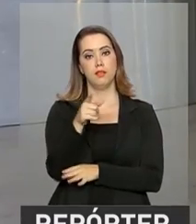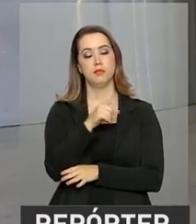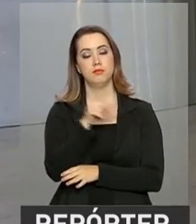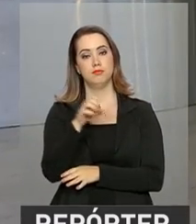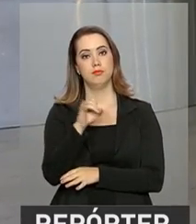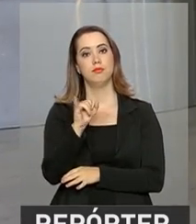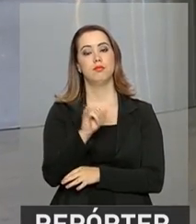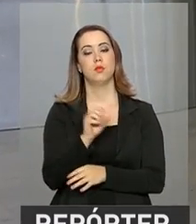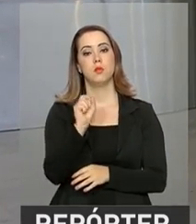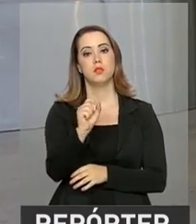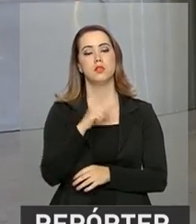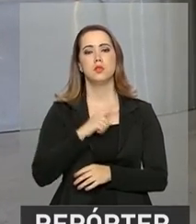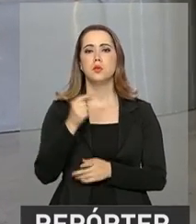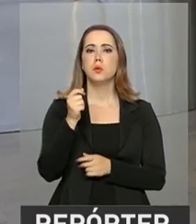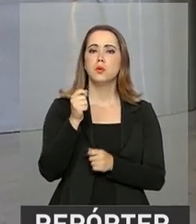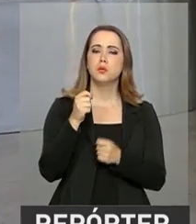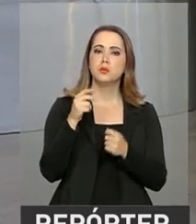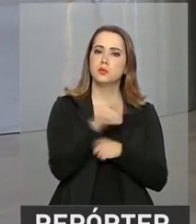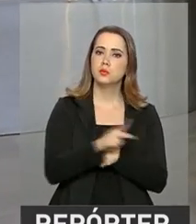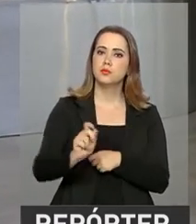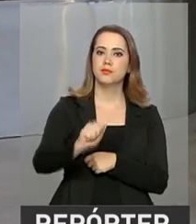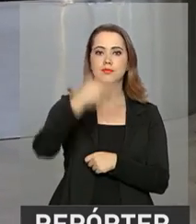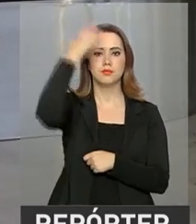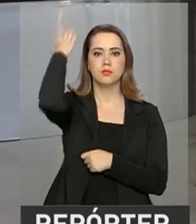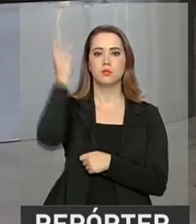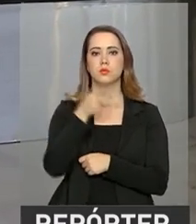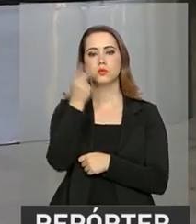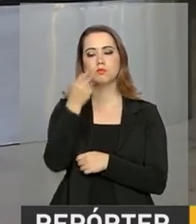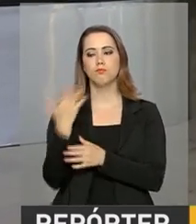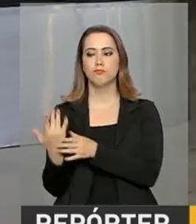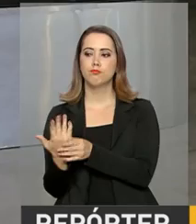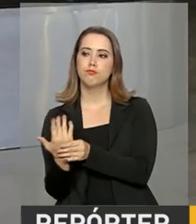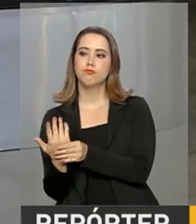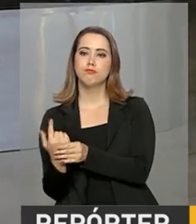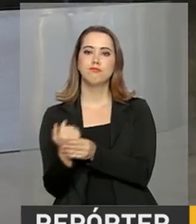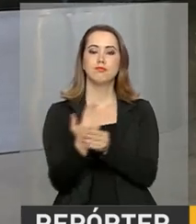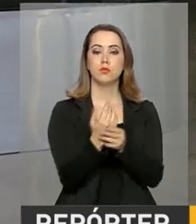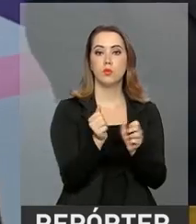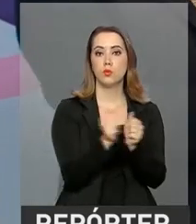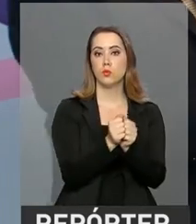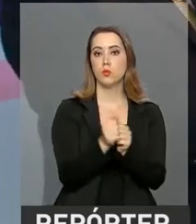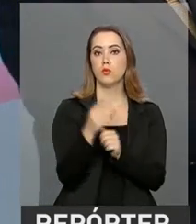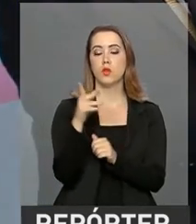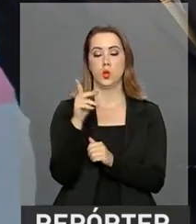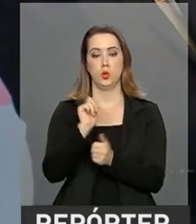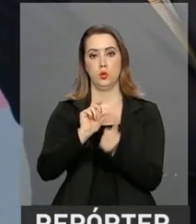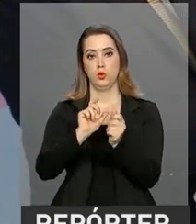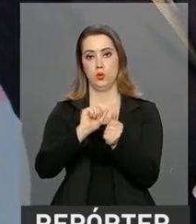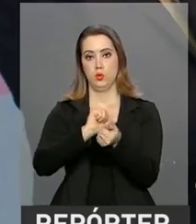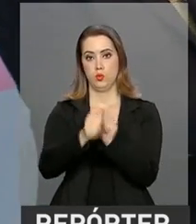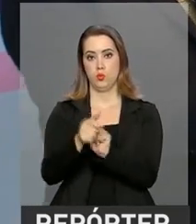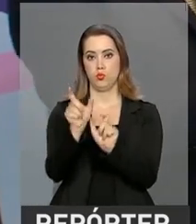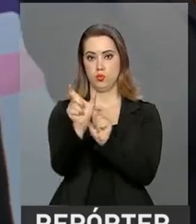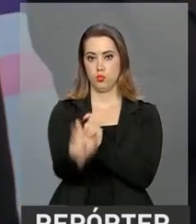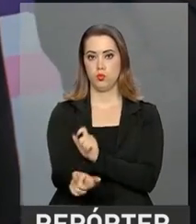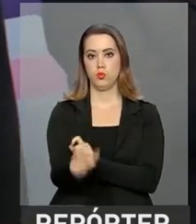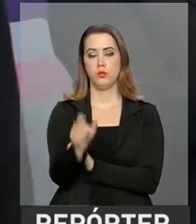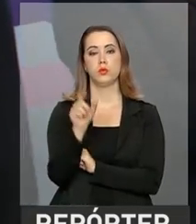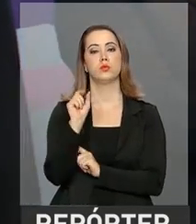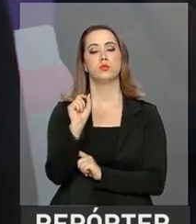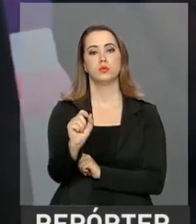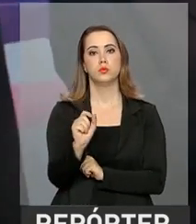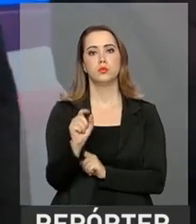em exercício Michel Temer compartilhou o fogo paralímpico com o atleta johanson do